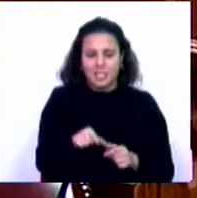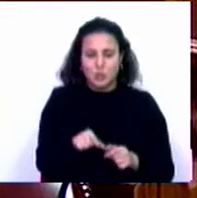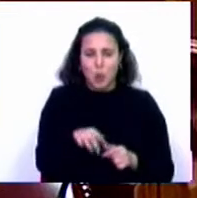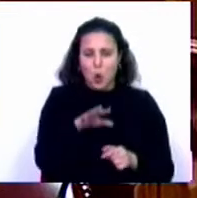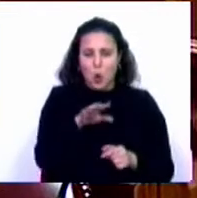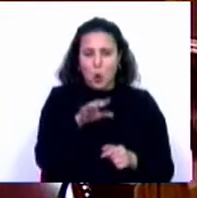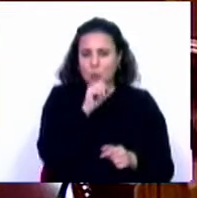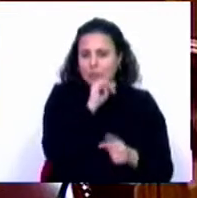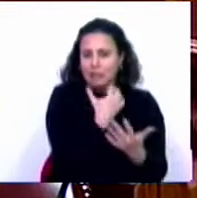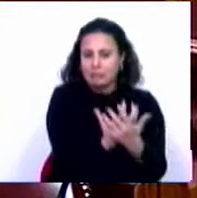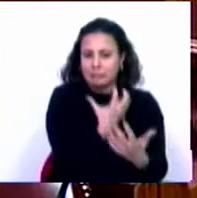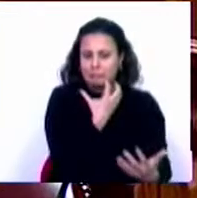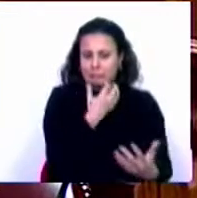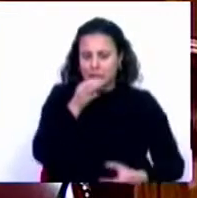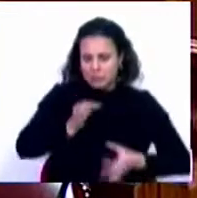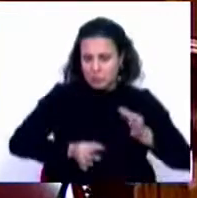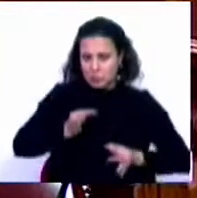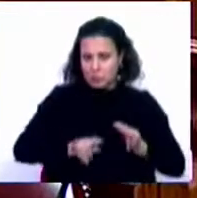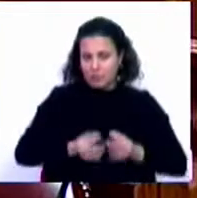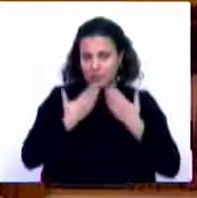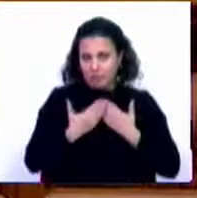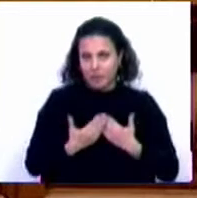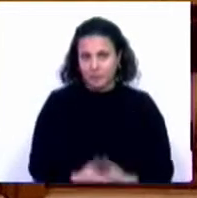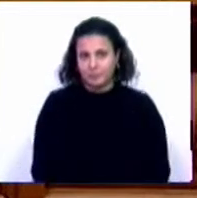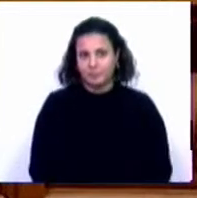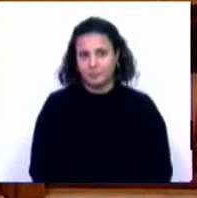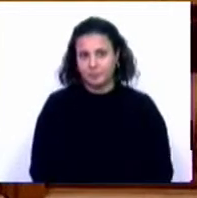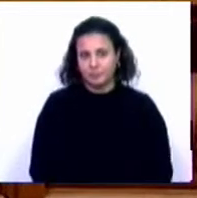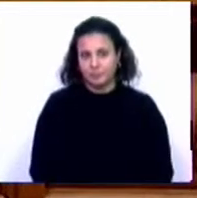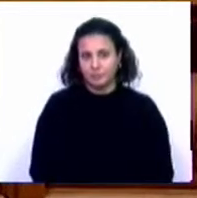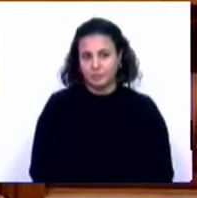burocrático no funcionamento dos tribunais. Muito obrigado.